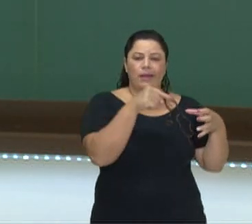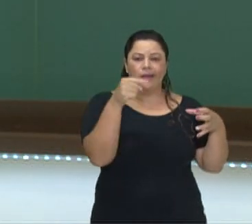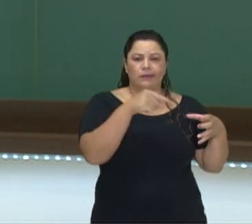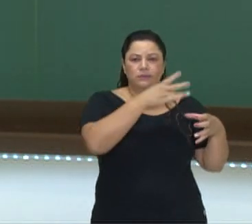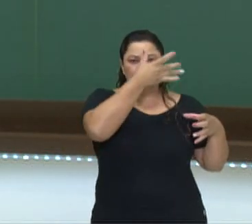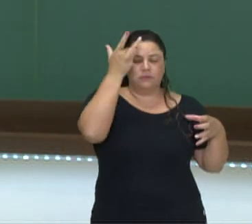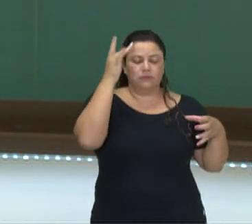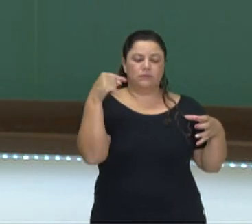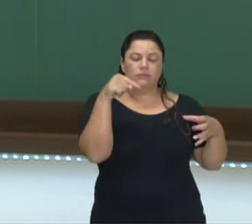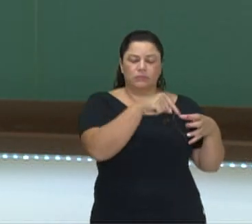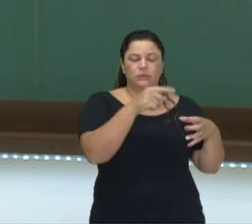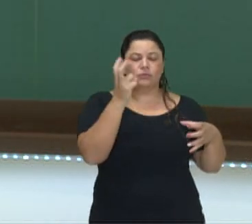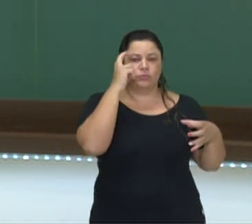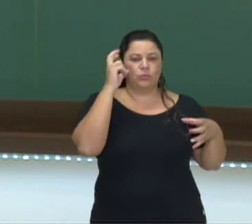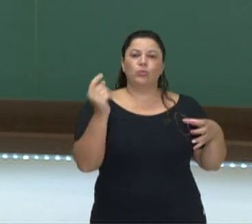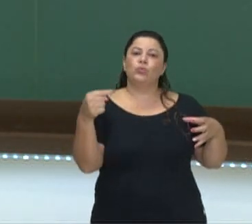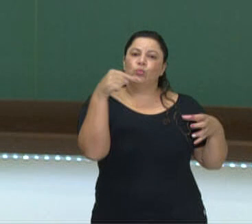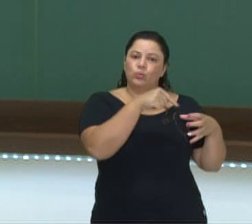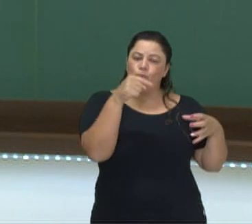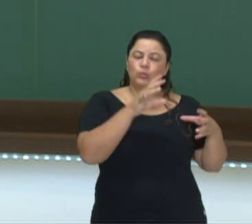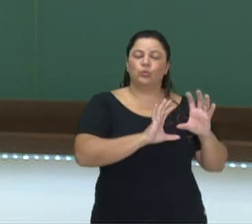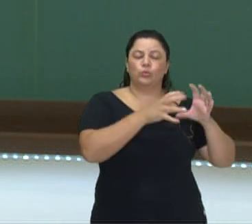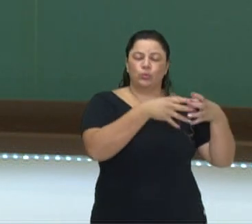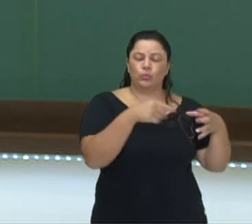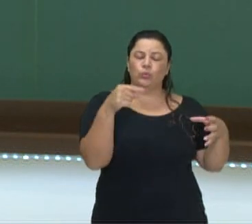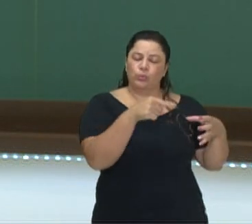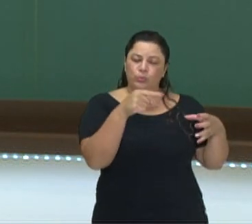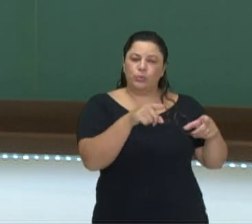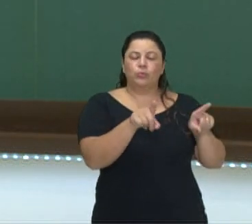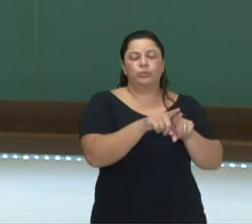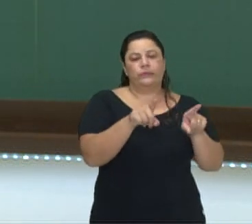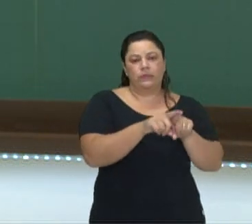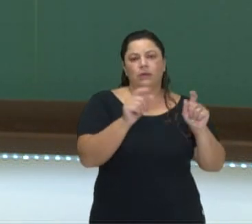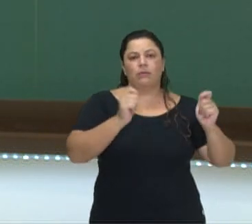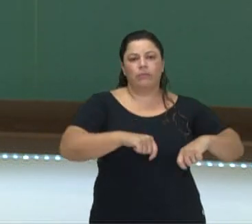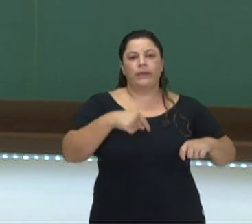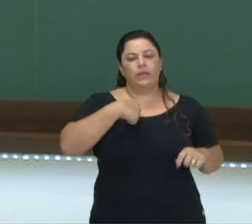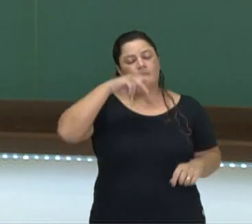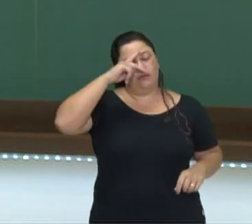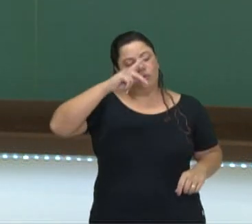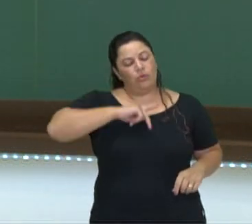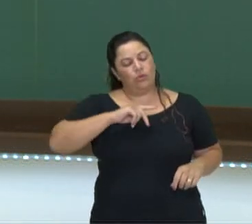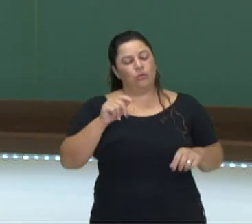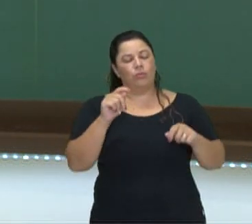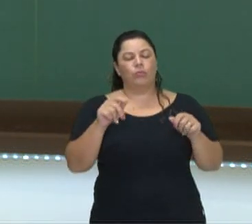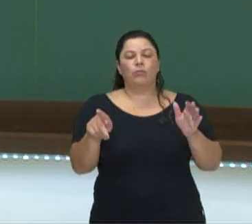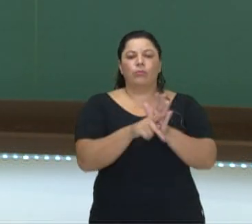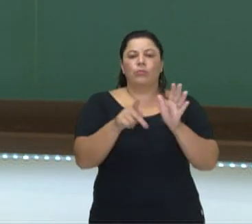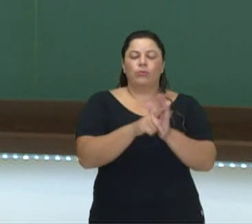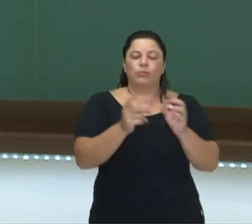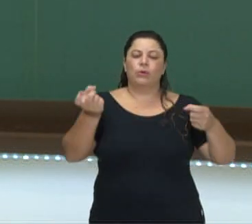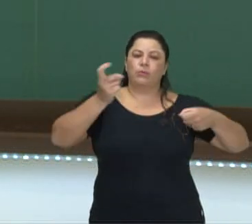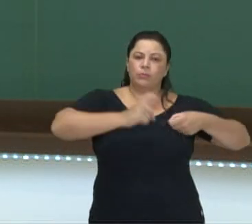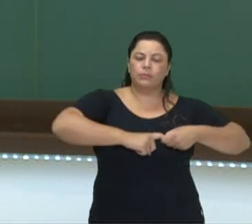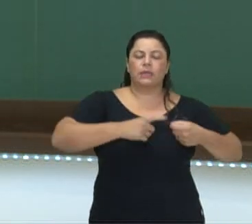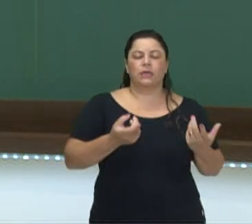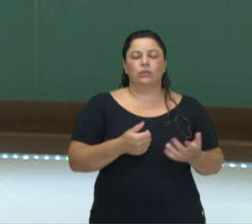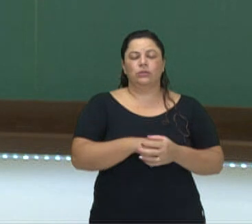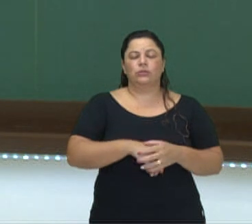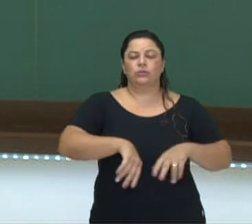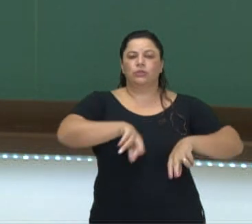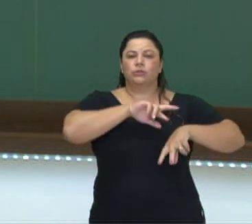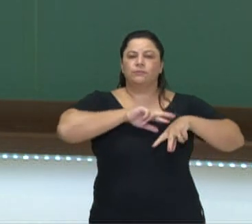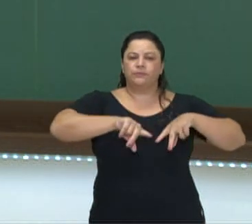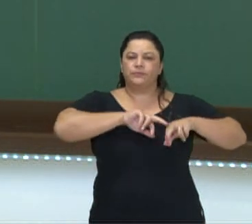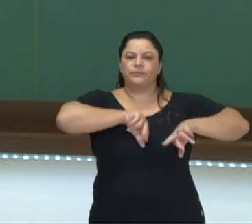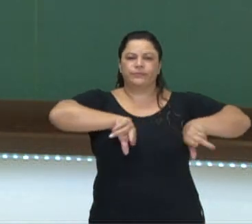tenho referências culturais com essas pessoas. Então, eu faço parte de uma determinada etnia que pode